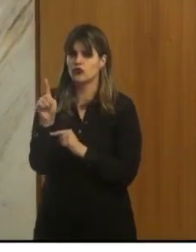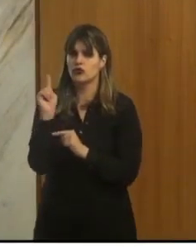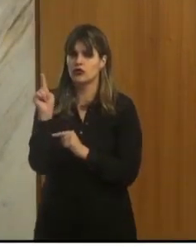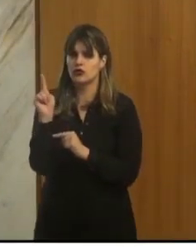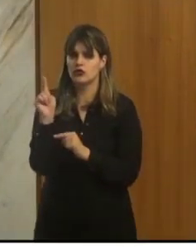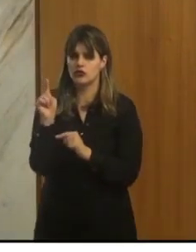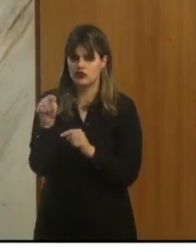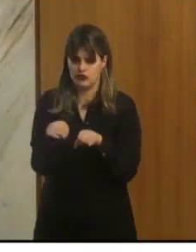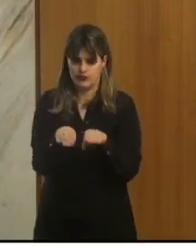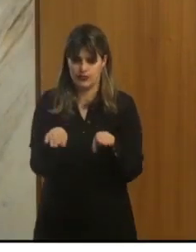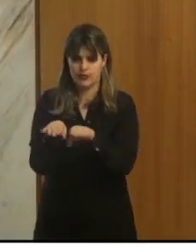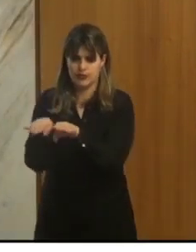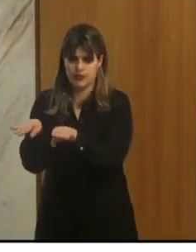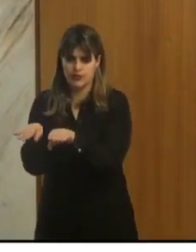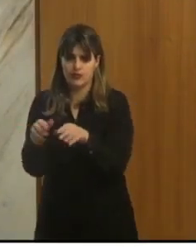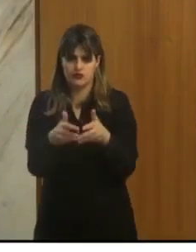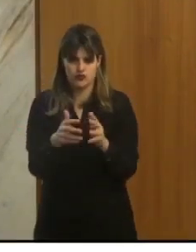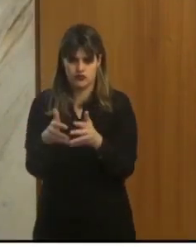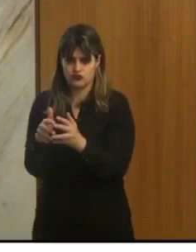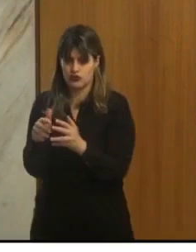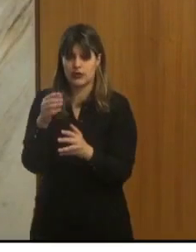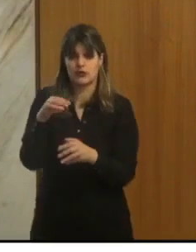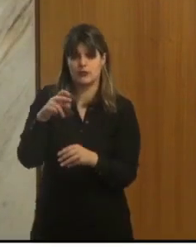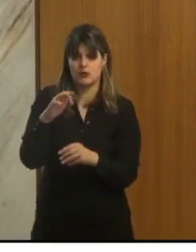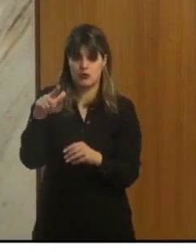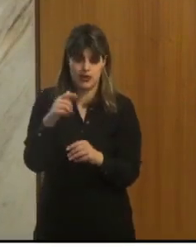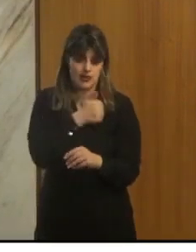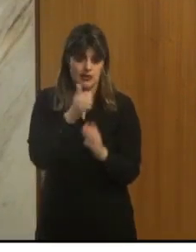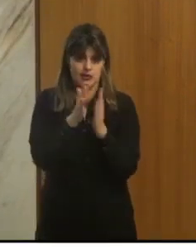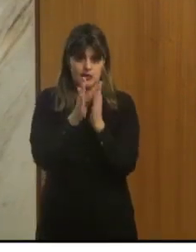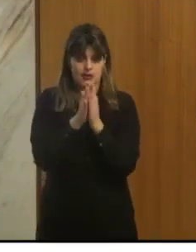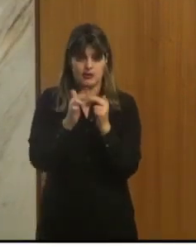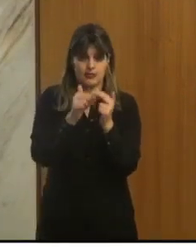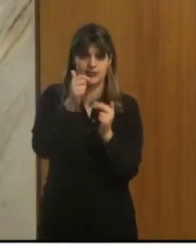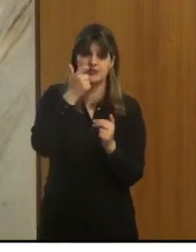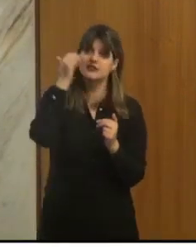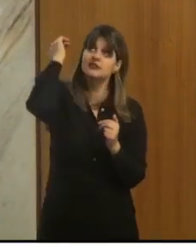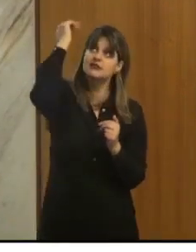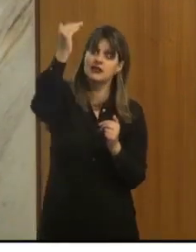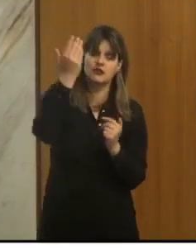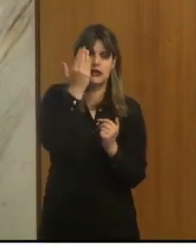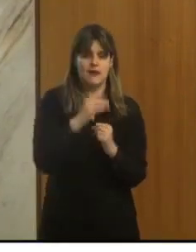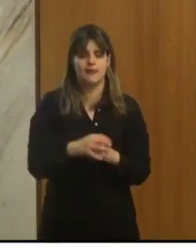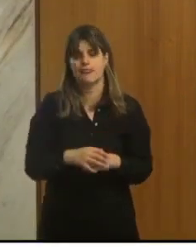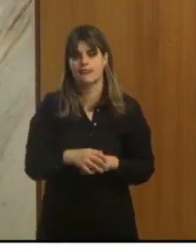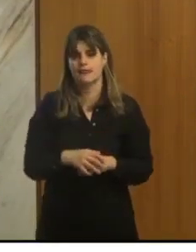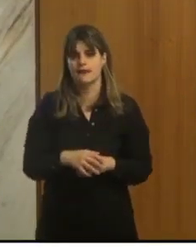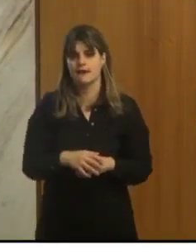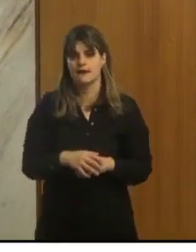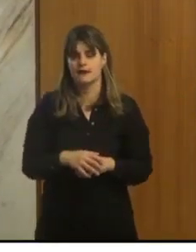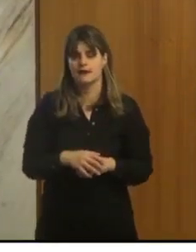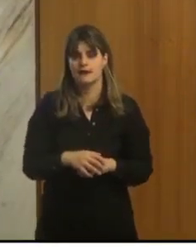suportes da Igreja mandada fazer por Dom Manuel, de todo o teto mudéjar que por lá existia. Estes